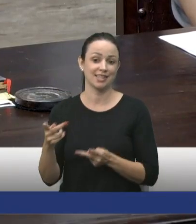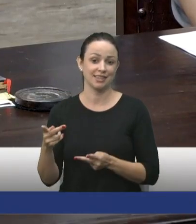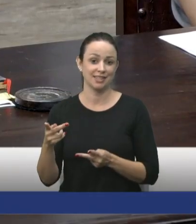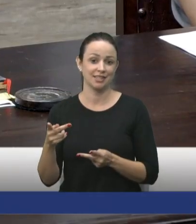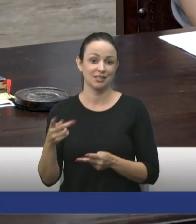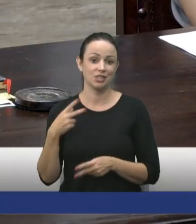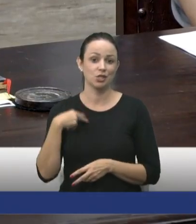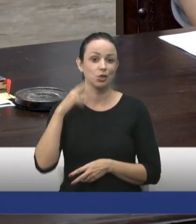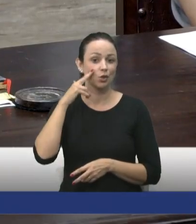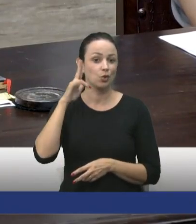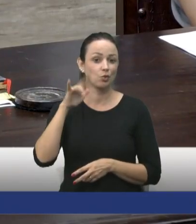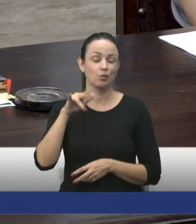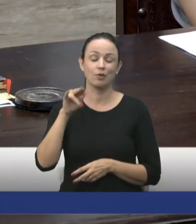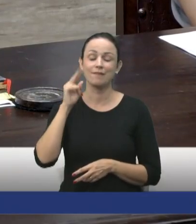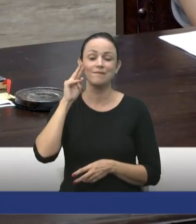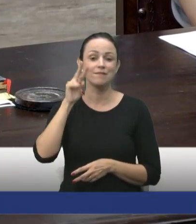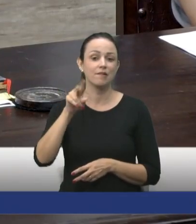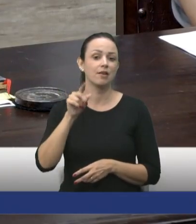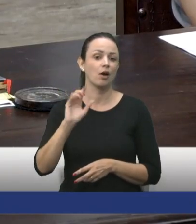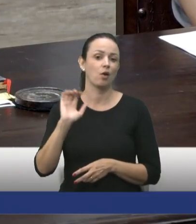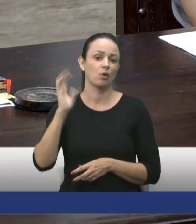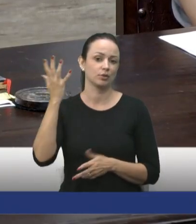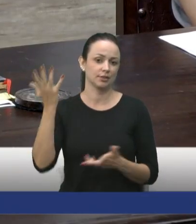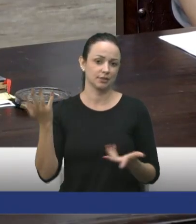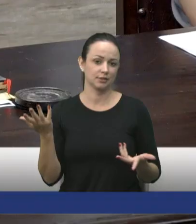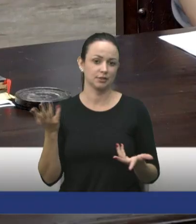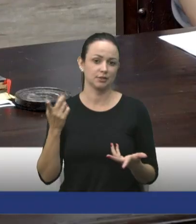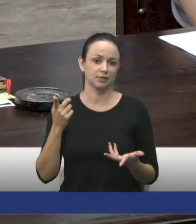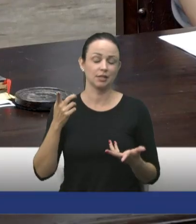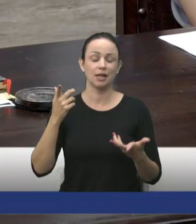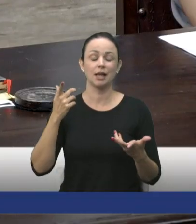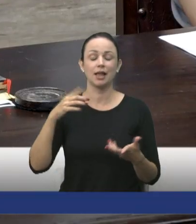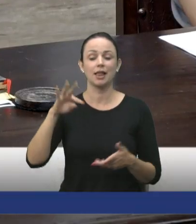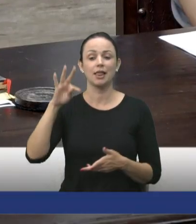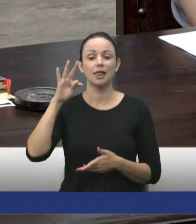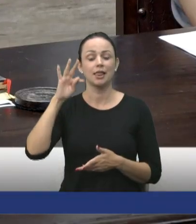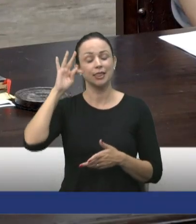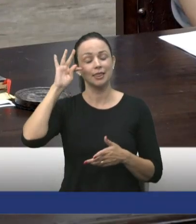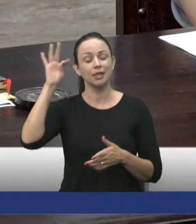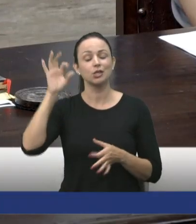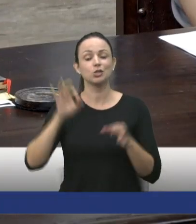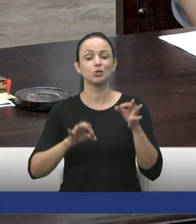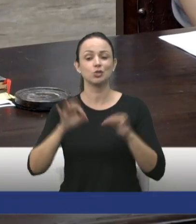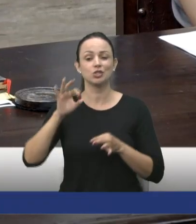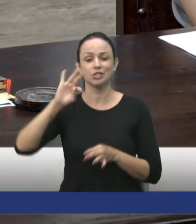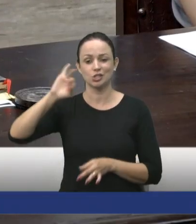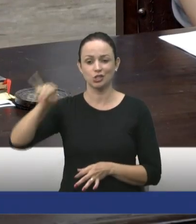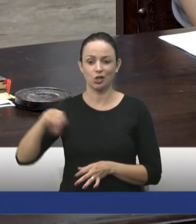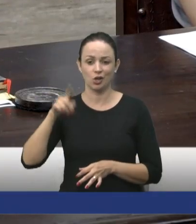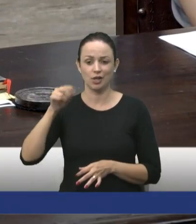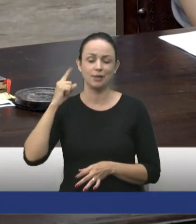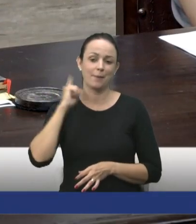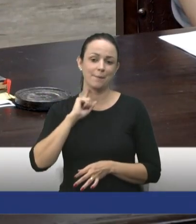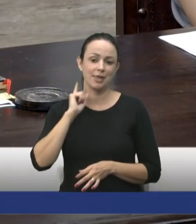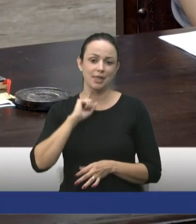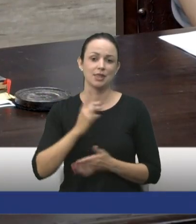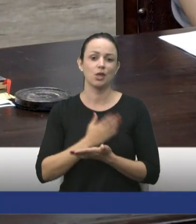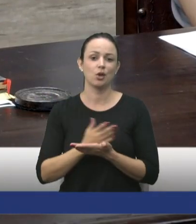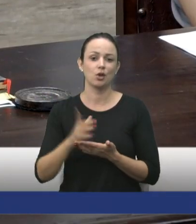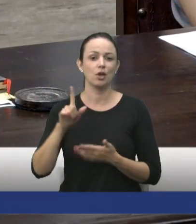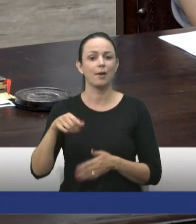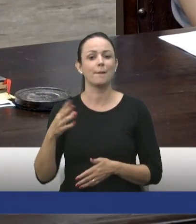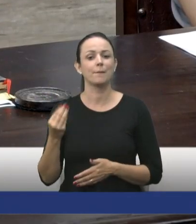nunca vimos isso acontecer, e o Tribunal de Justiça de Minas Gerais começou com isso, e é muito